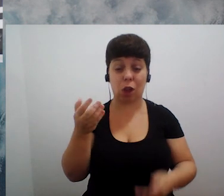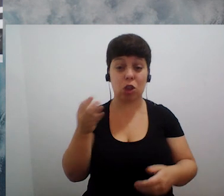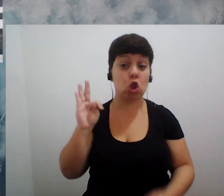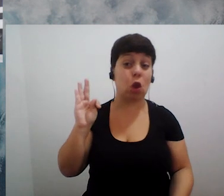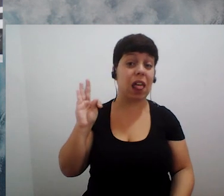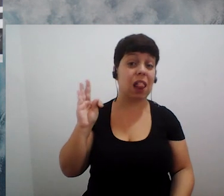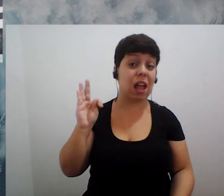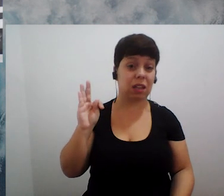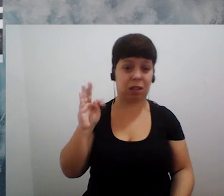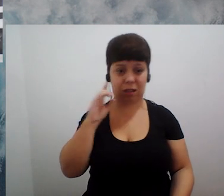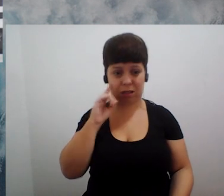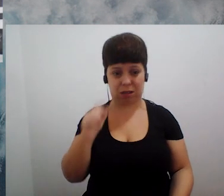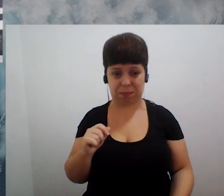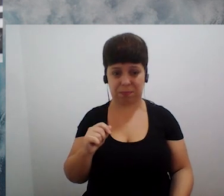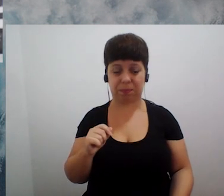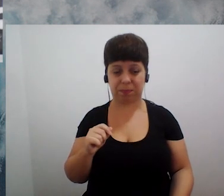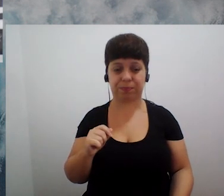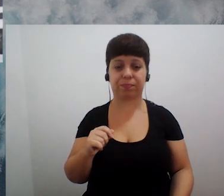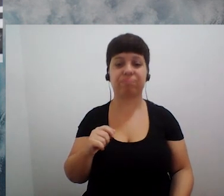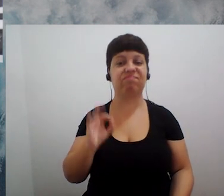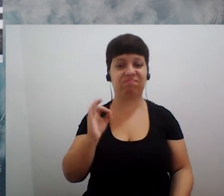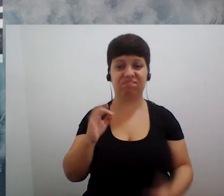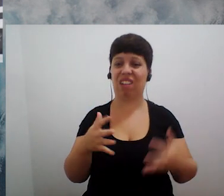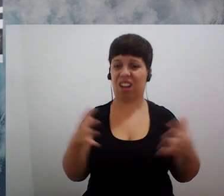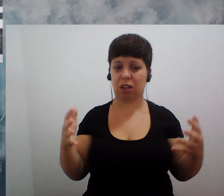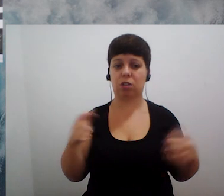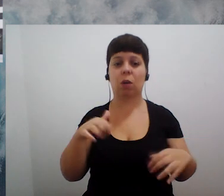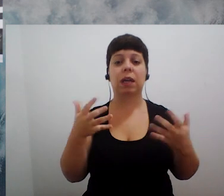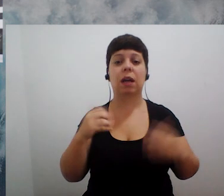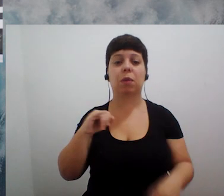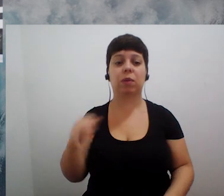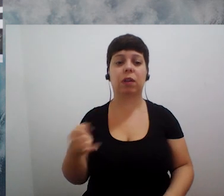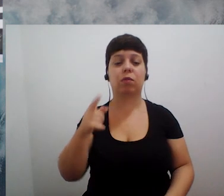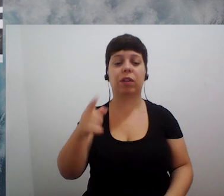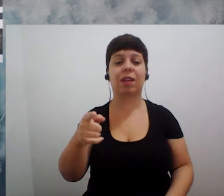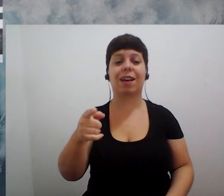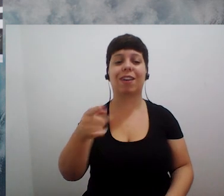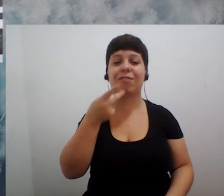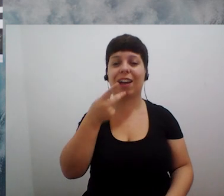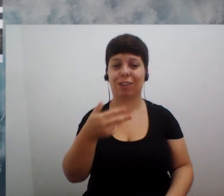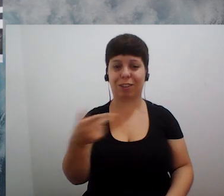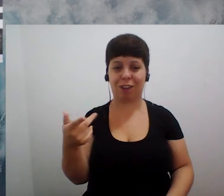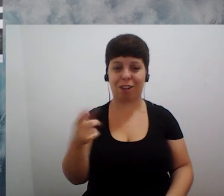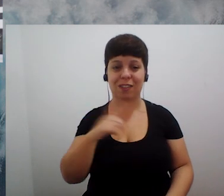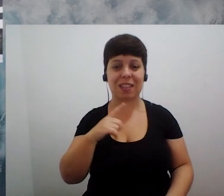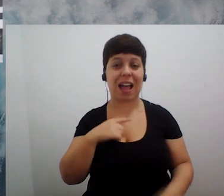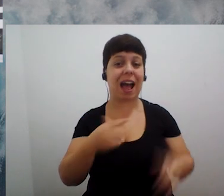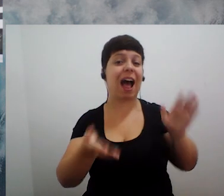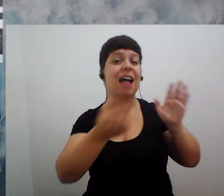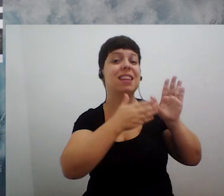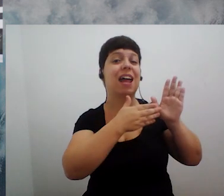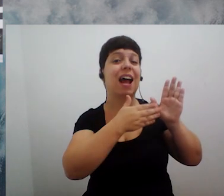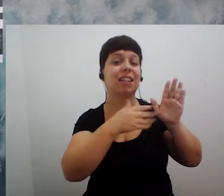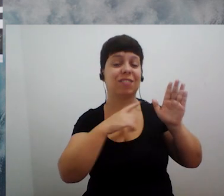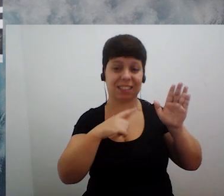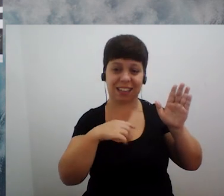É, realmente, né? Uma quantidade grande. Mas, olha, eu queria aproveitar e te pedir uma coisa para você falar de um negócio que está bem atrás